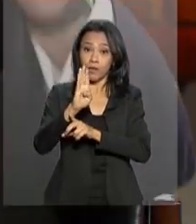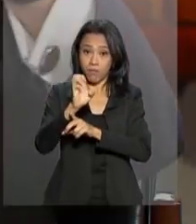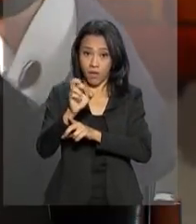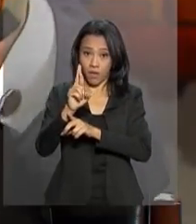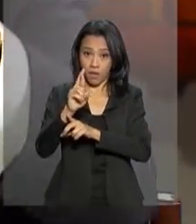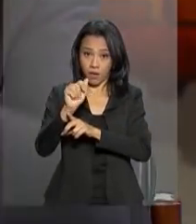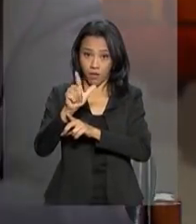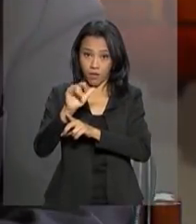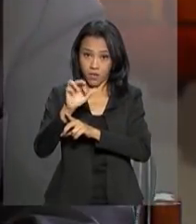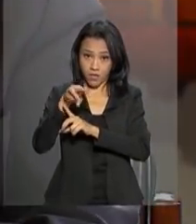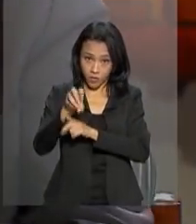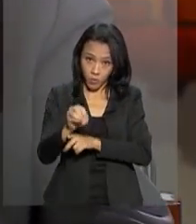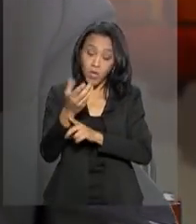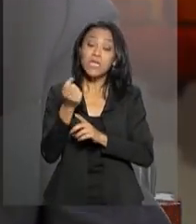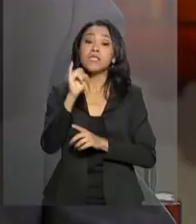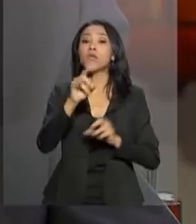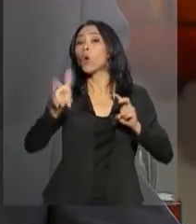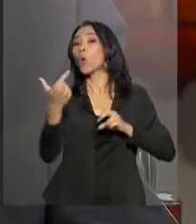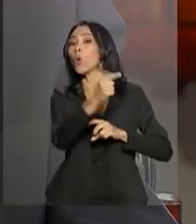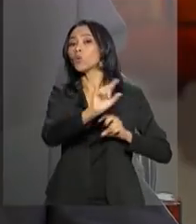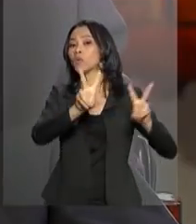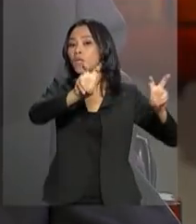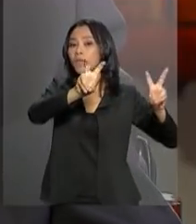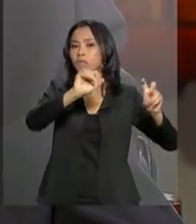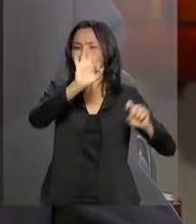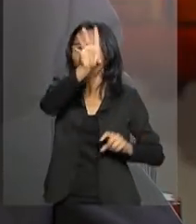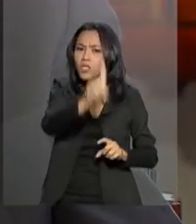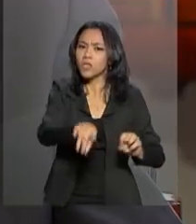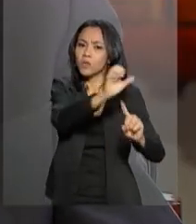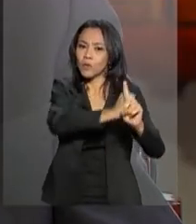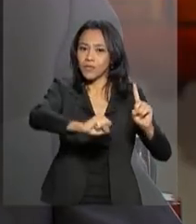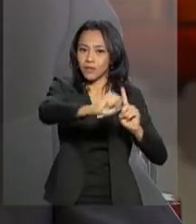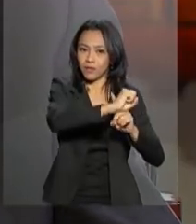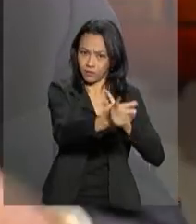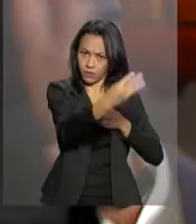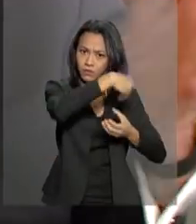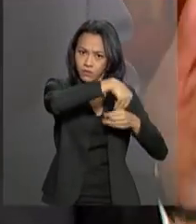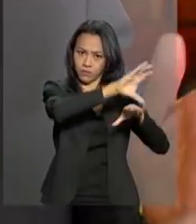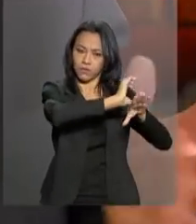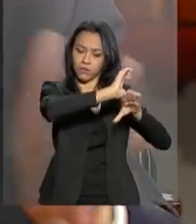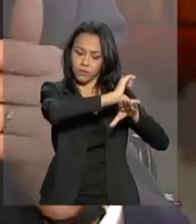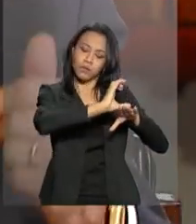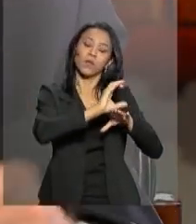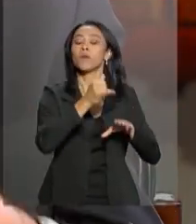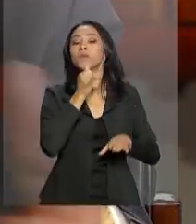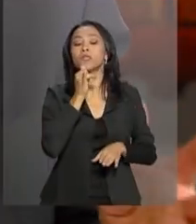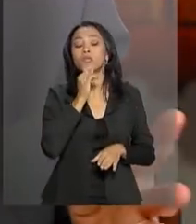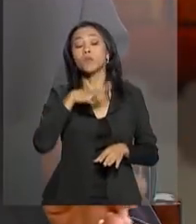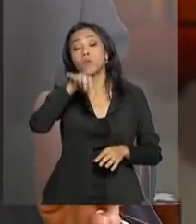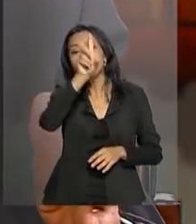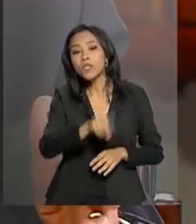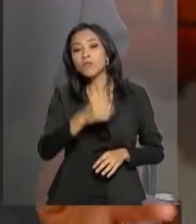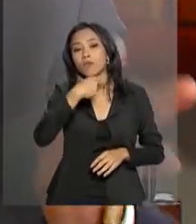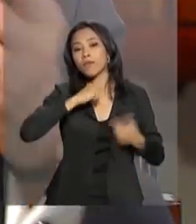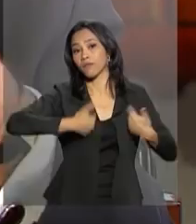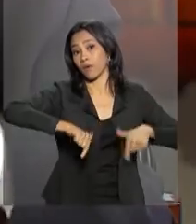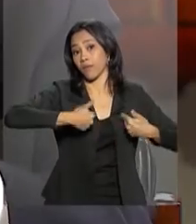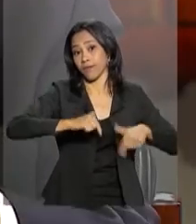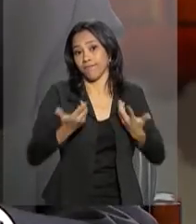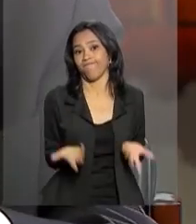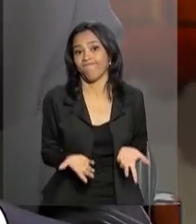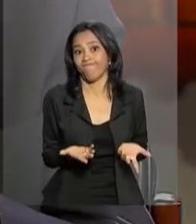os chamados direitos sociais, que estão elencados na Constituição. Por exemplo, os direitos dos trabalhadores.